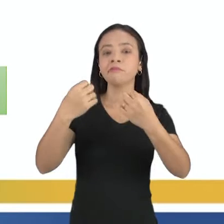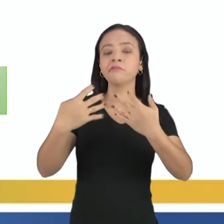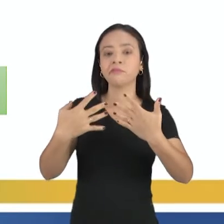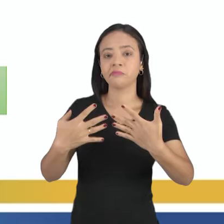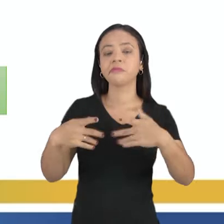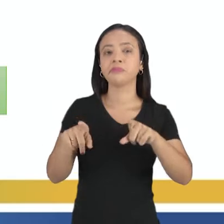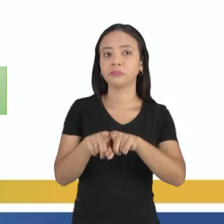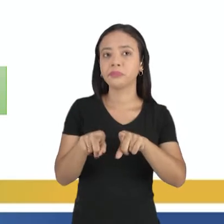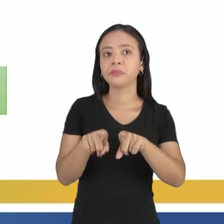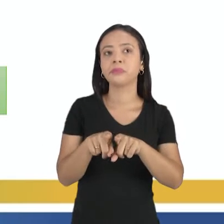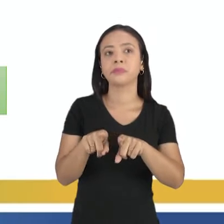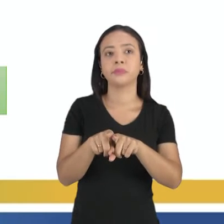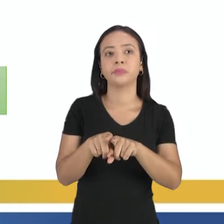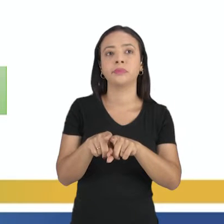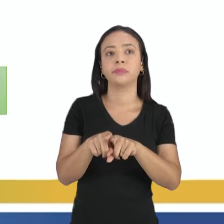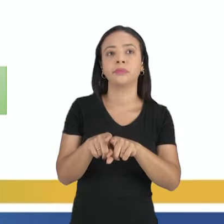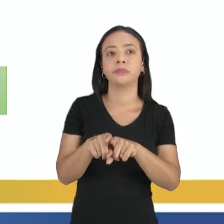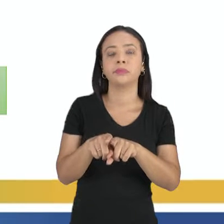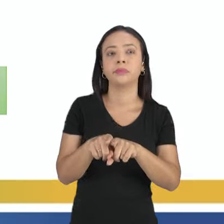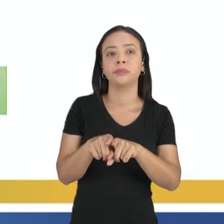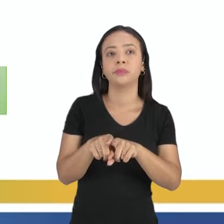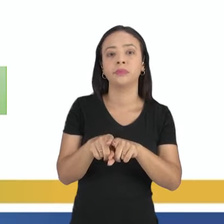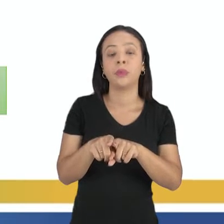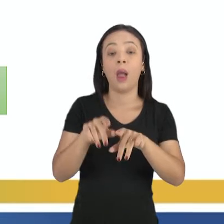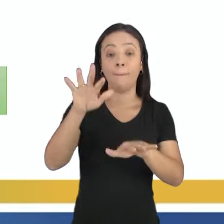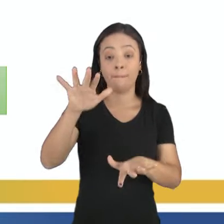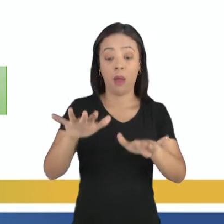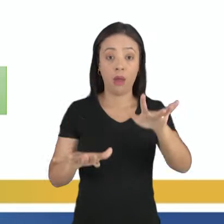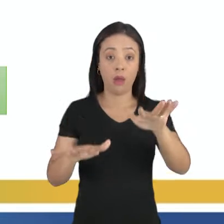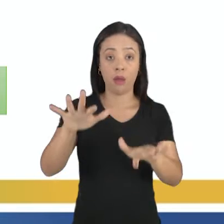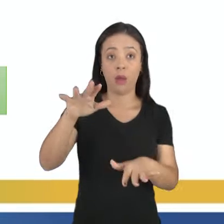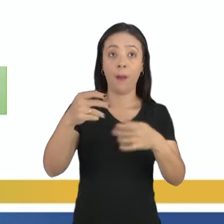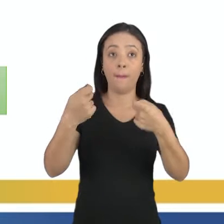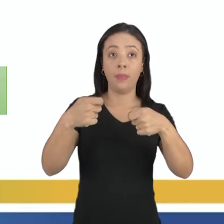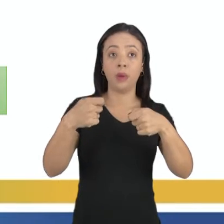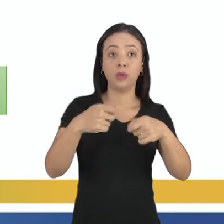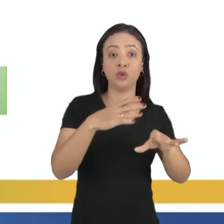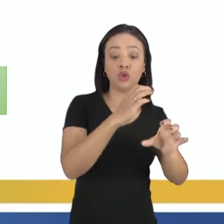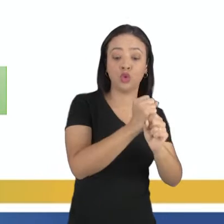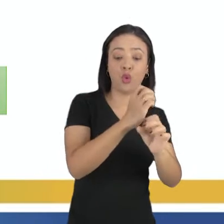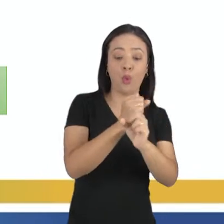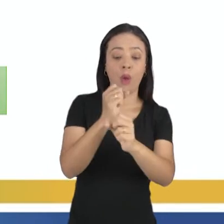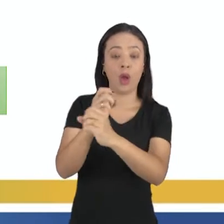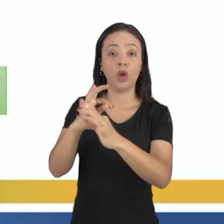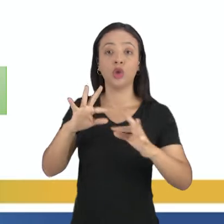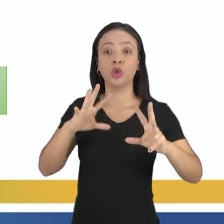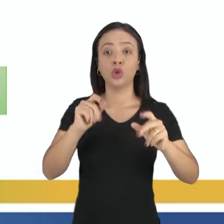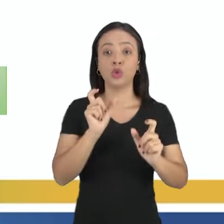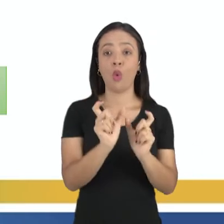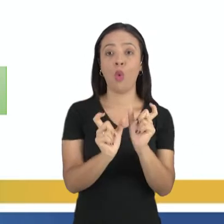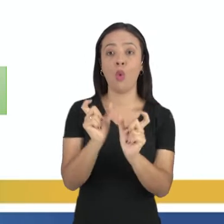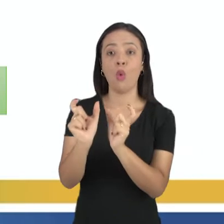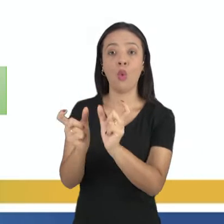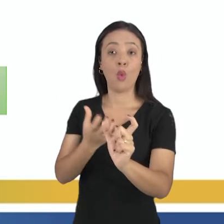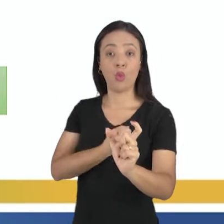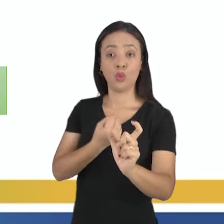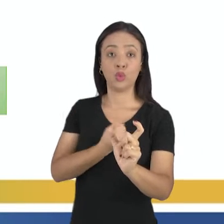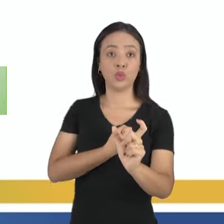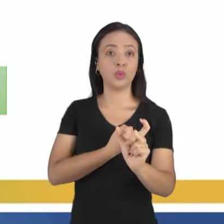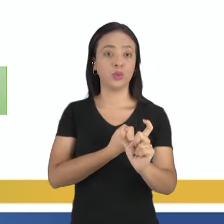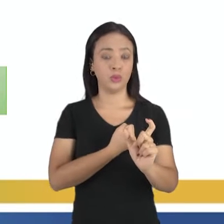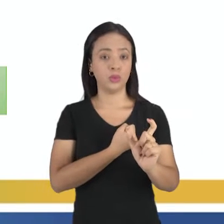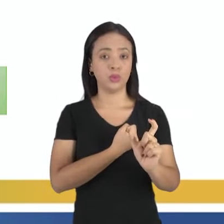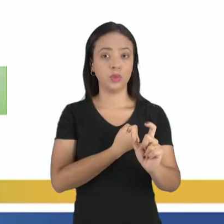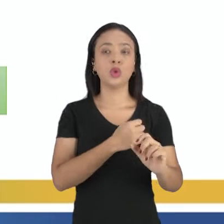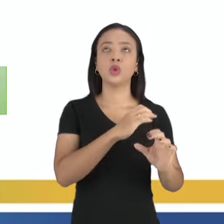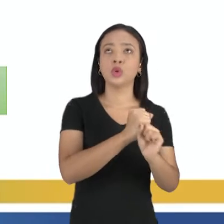média, quando falamos sobre média, devemos somar todos os valores envolvidos, Então,